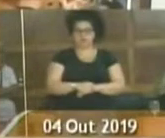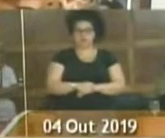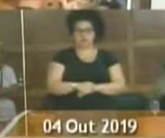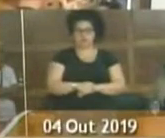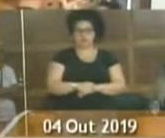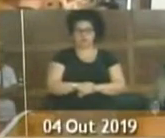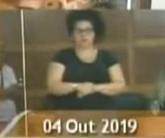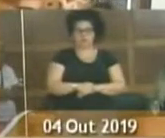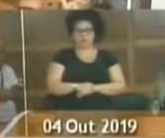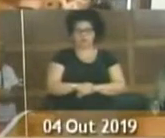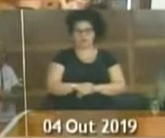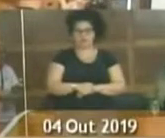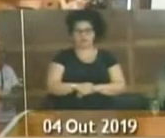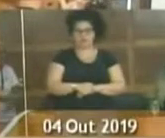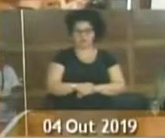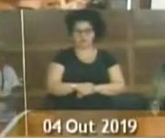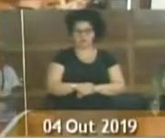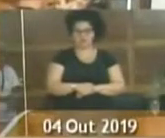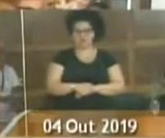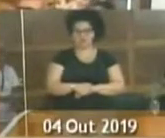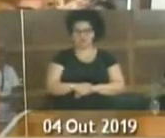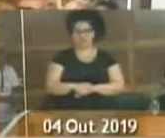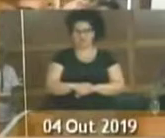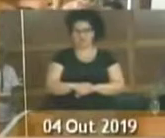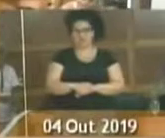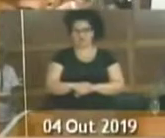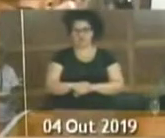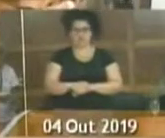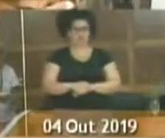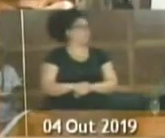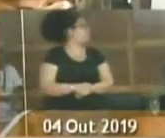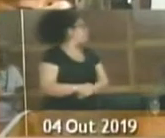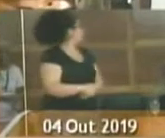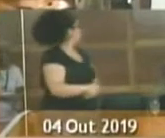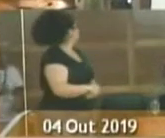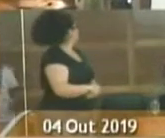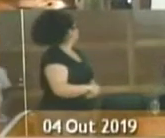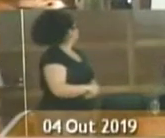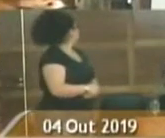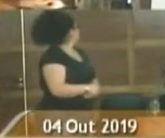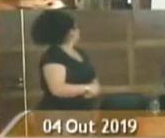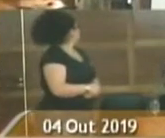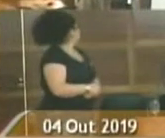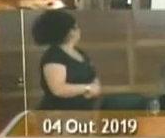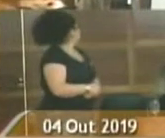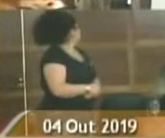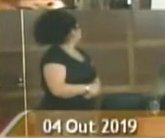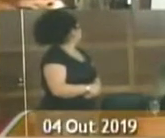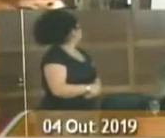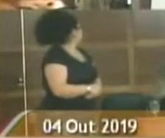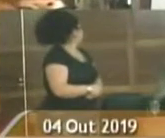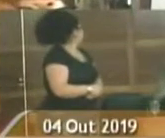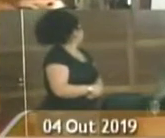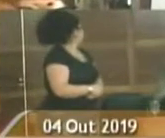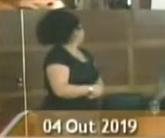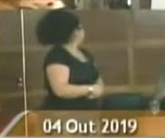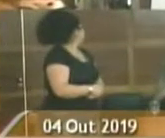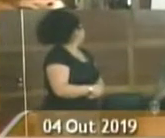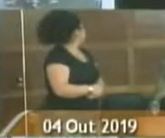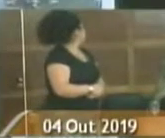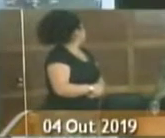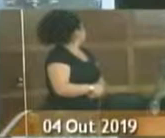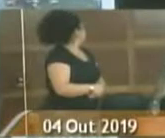Então, essa aí, sem amor, é aquela foto, foi do primeiro dia que a gente encontrou a vida. Ela estava naquelas